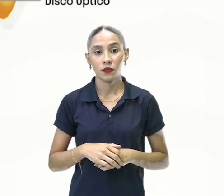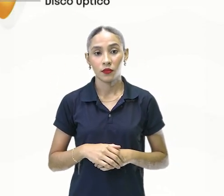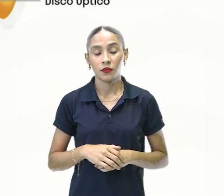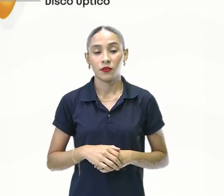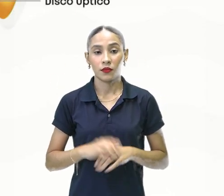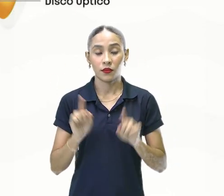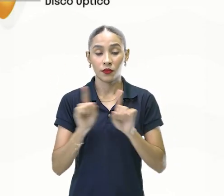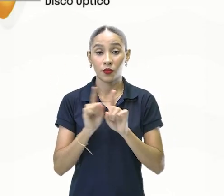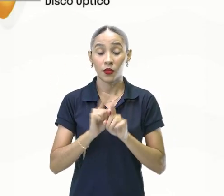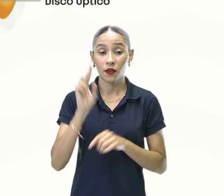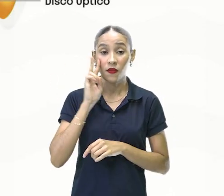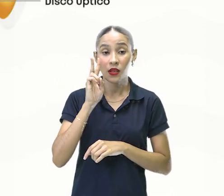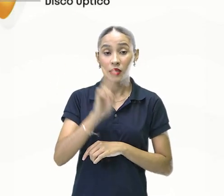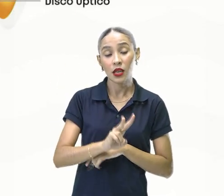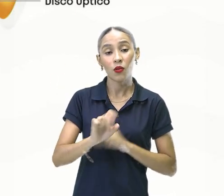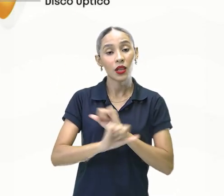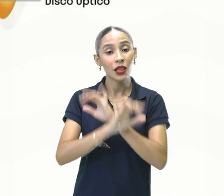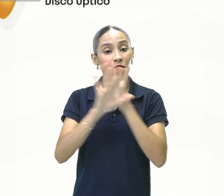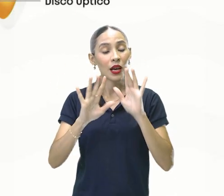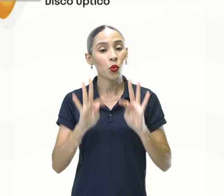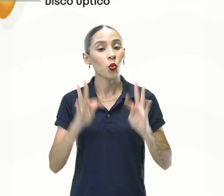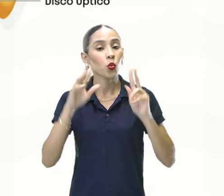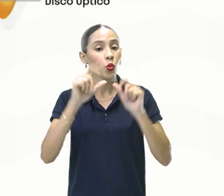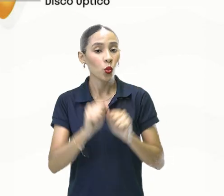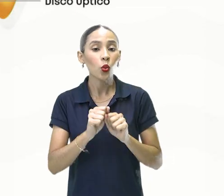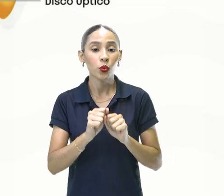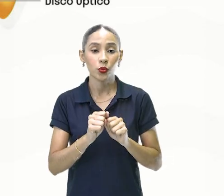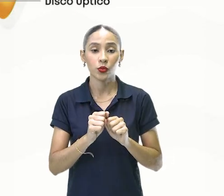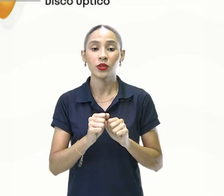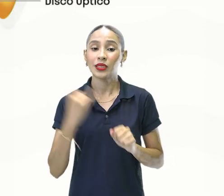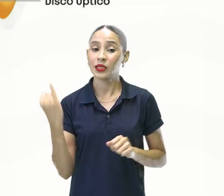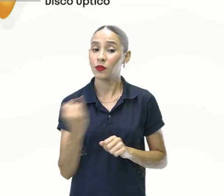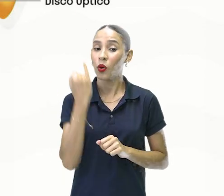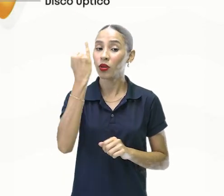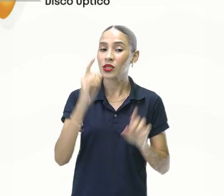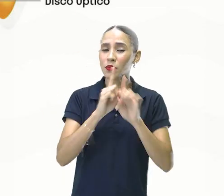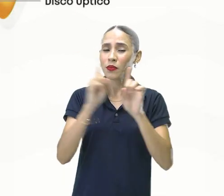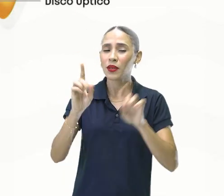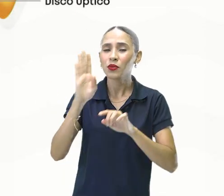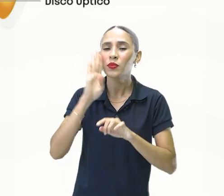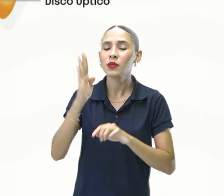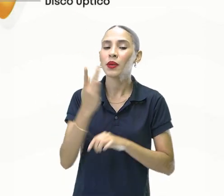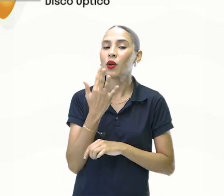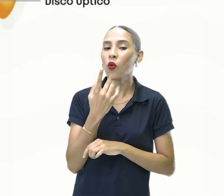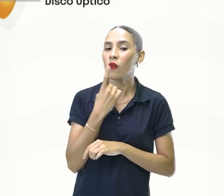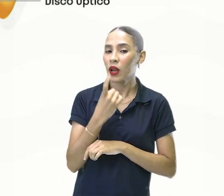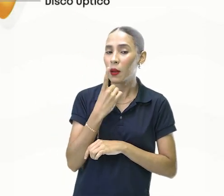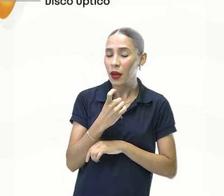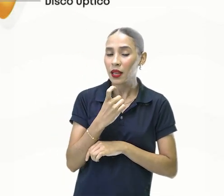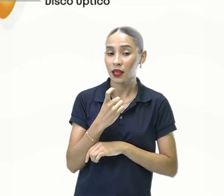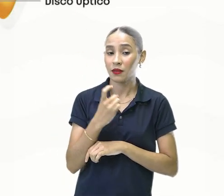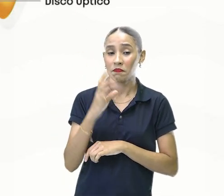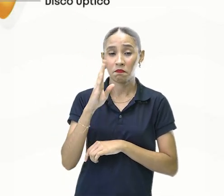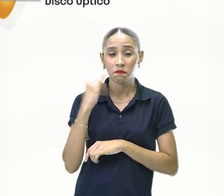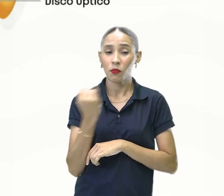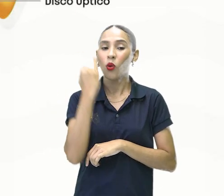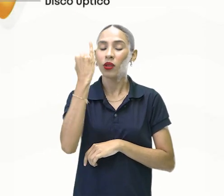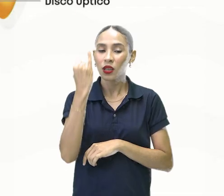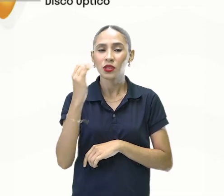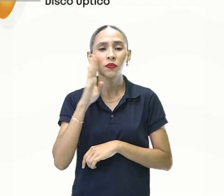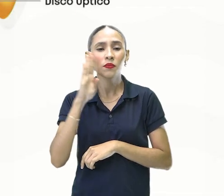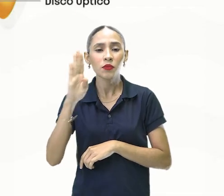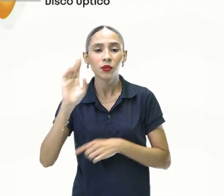nossa visão, né? É claro que todos eles, não dá para falar de todos, mas esses aí são muito importantes, principalmente aí